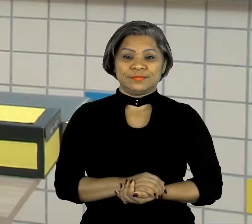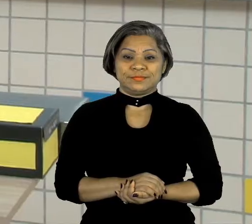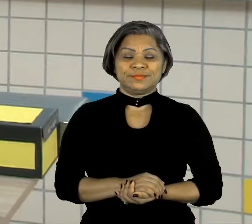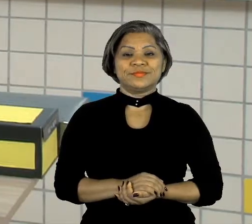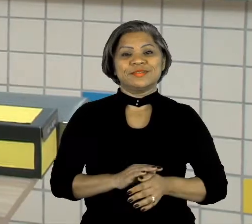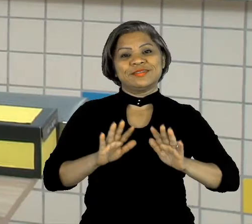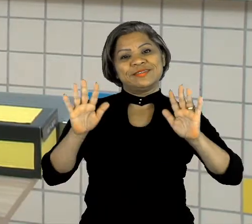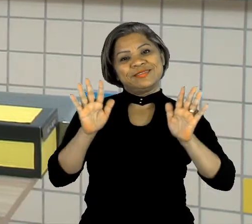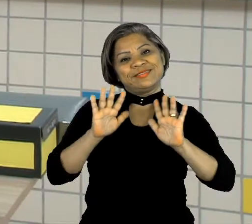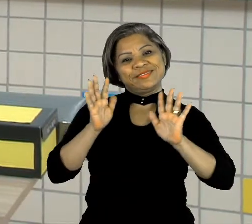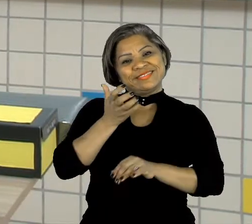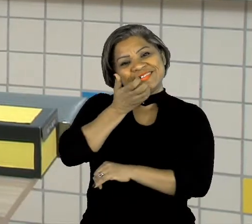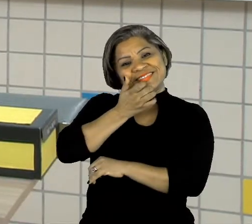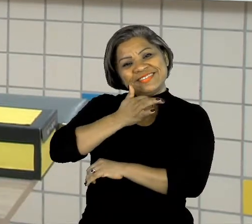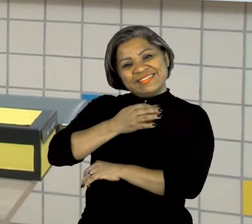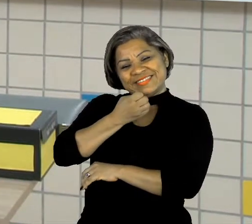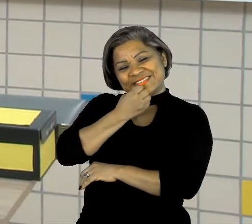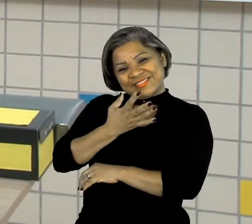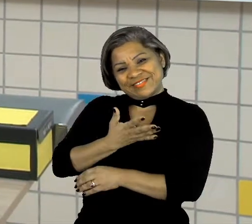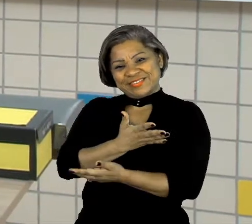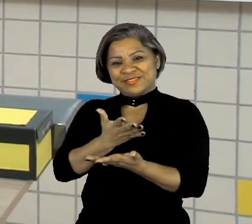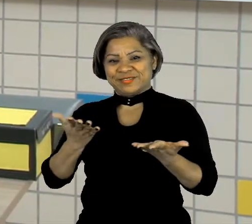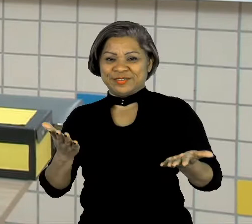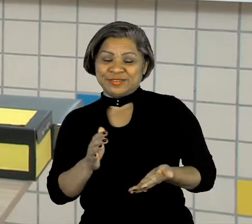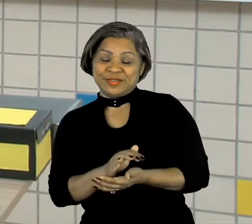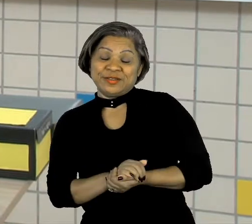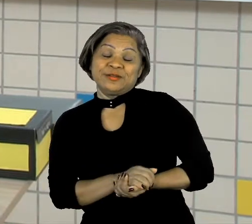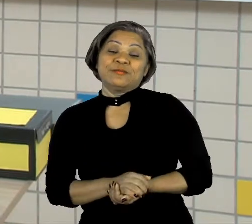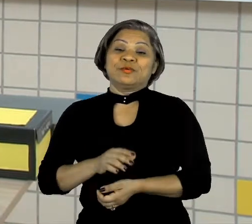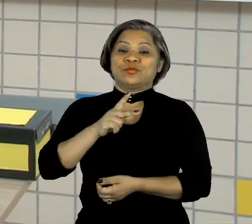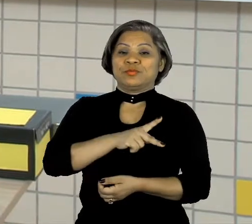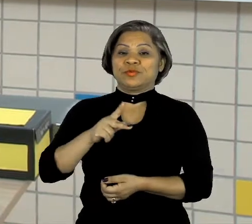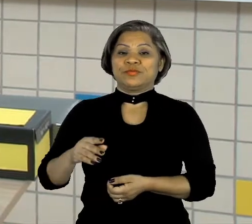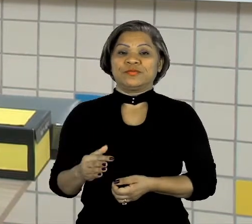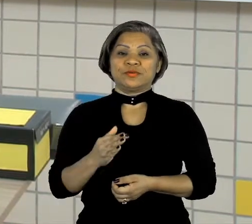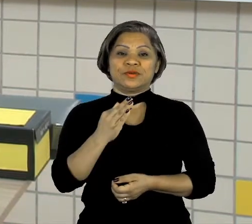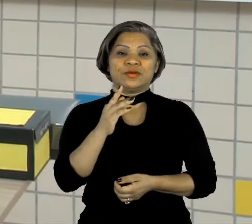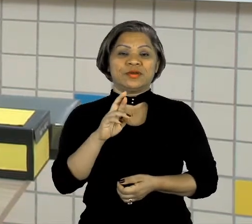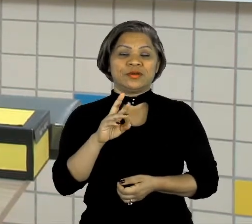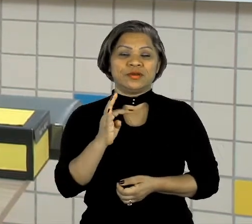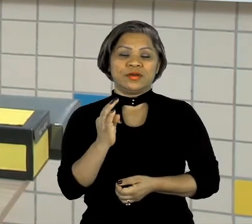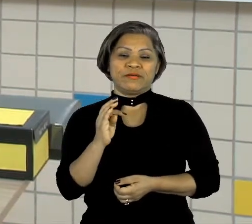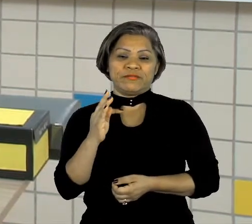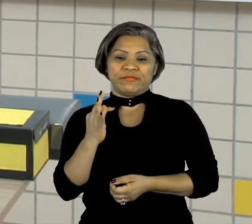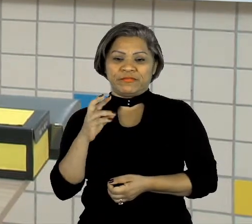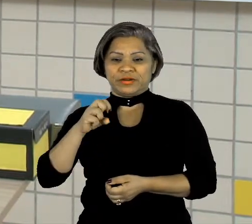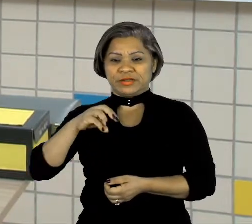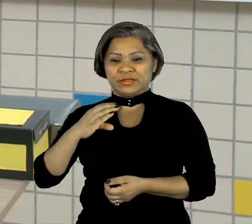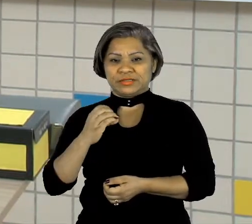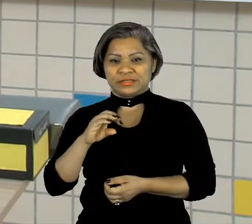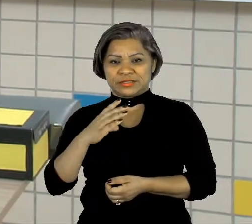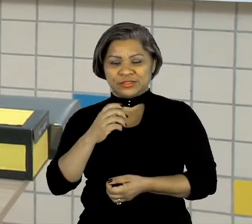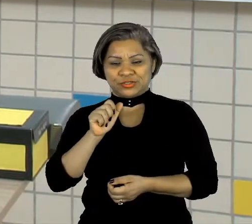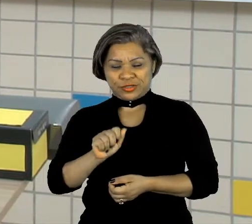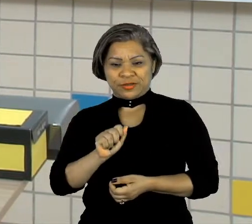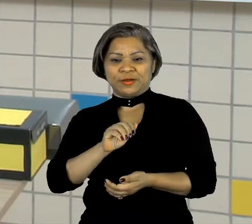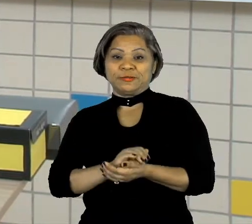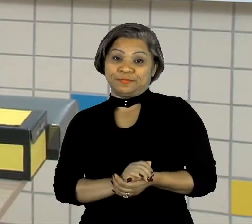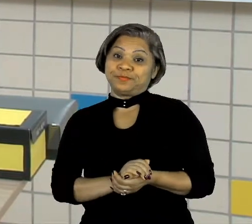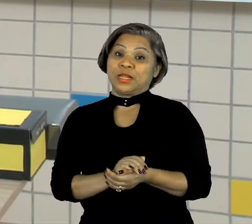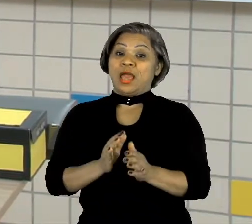Olá, crianças, tudo bem com vocês? Sou a professora Francisca Neri e aqui é a Francisquinha. Estamos aqui para trabalhar com vocês língua